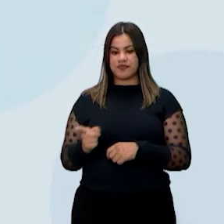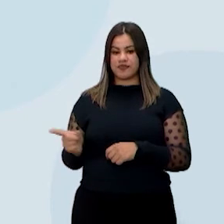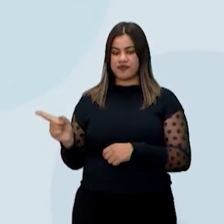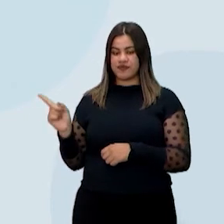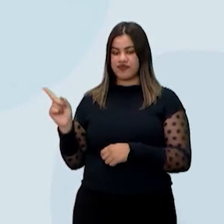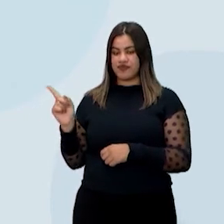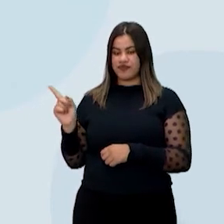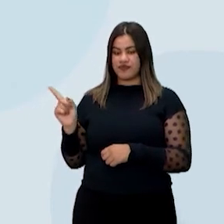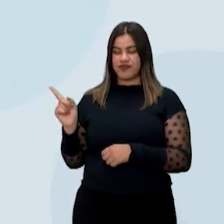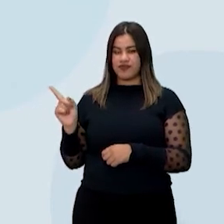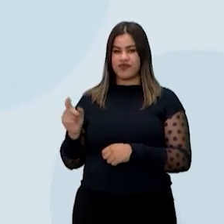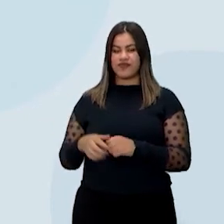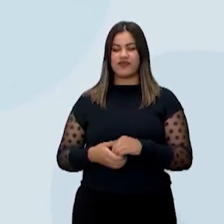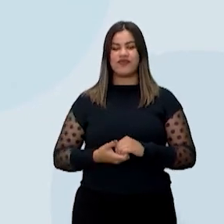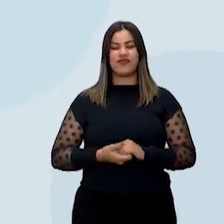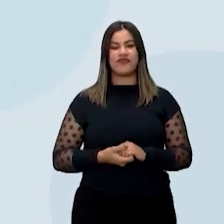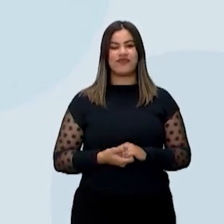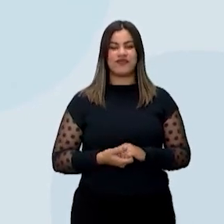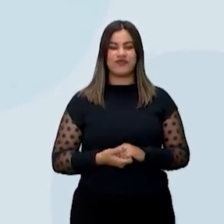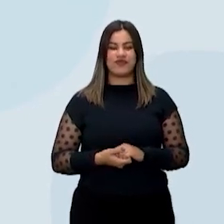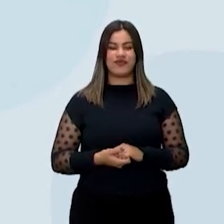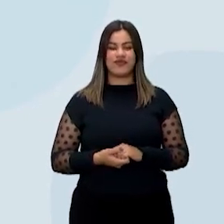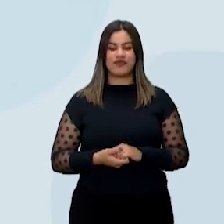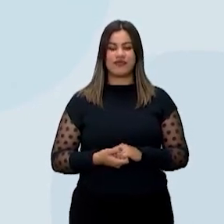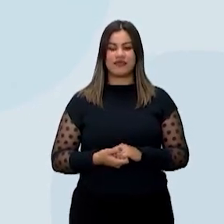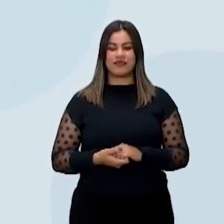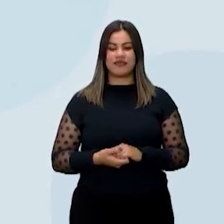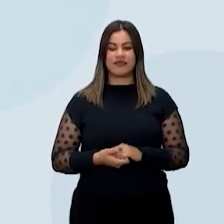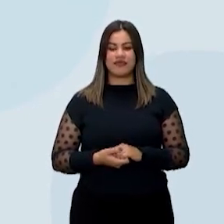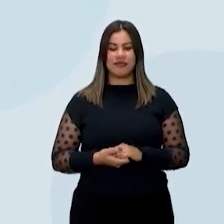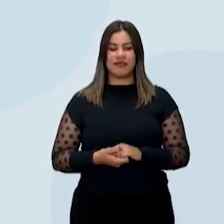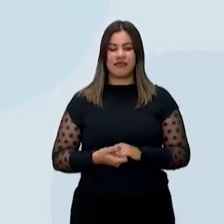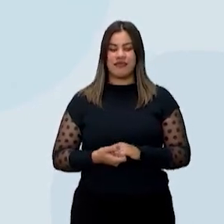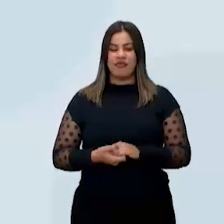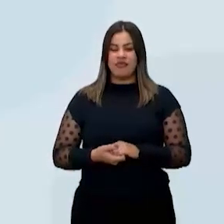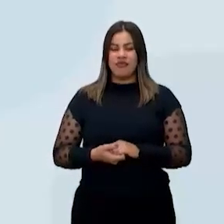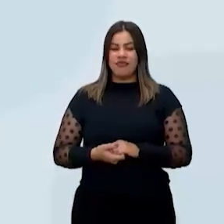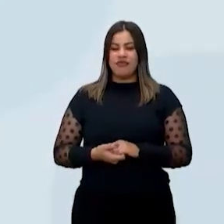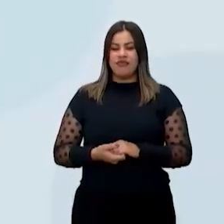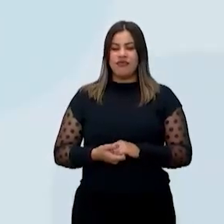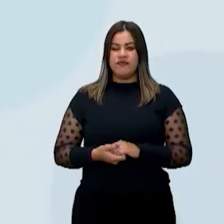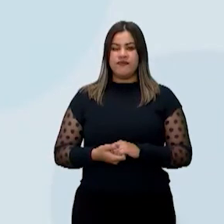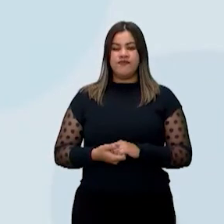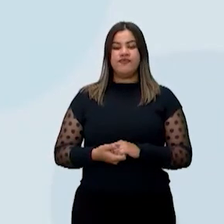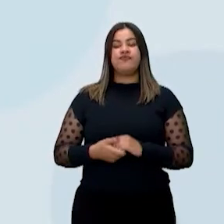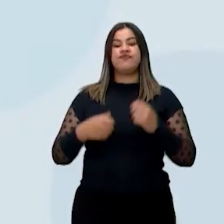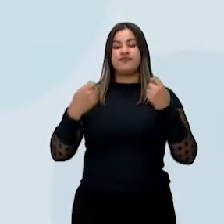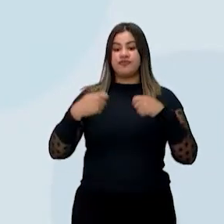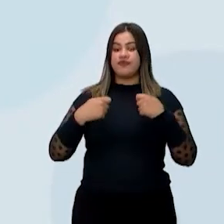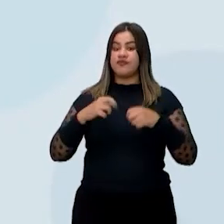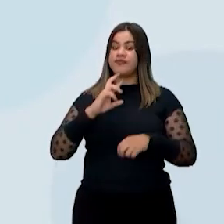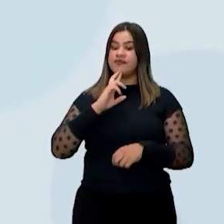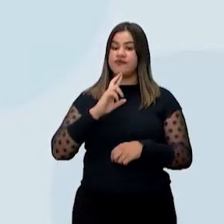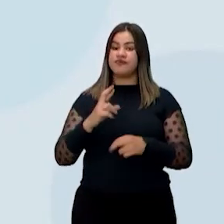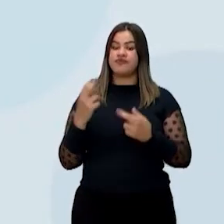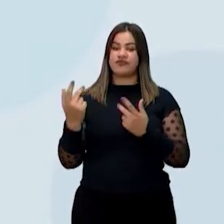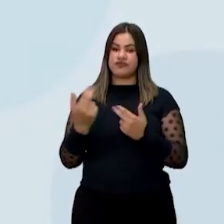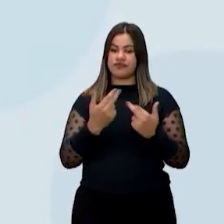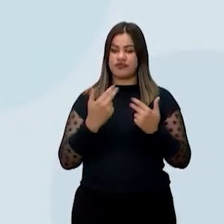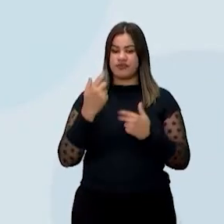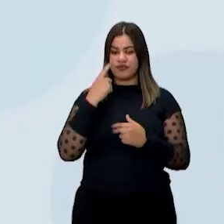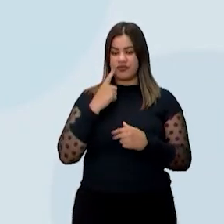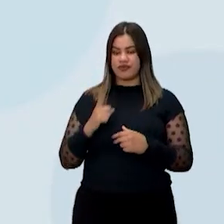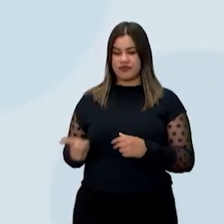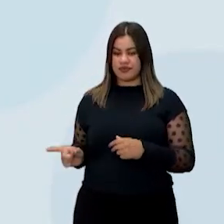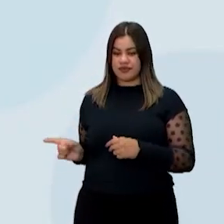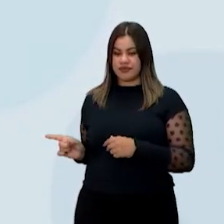0,56 e 39 vezes 0,56. Vocês têm que chegar nesse mesmo resultado da continha que a